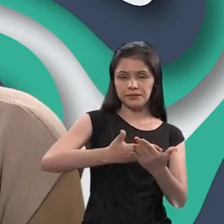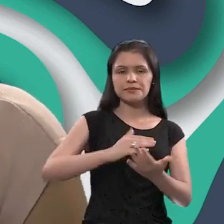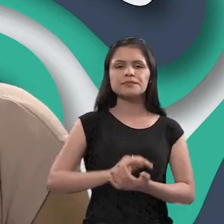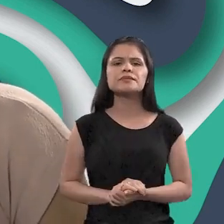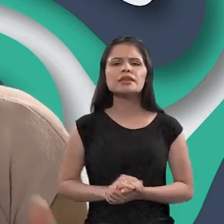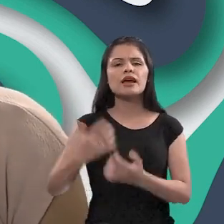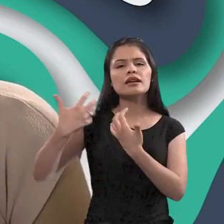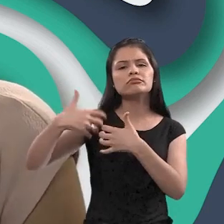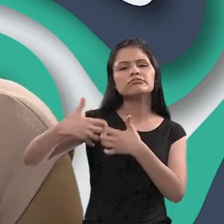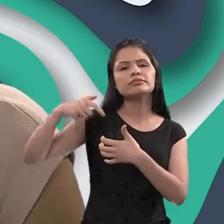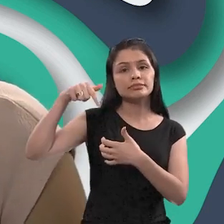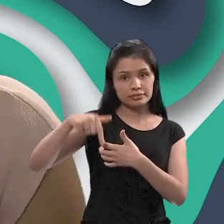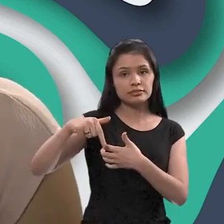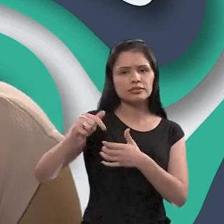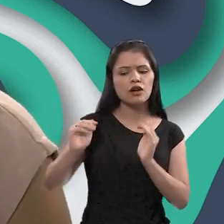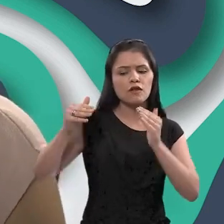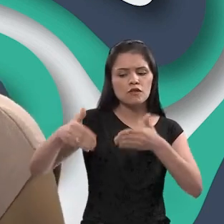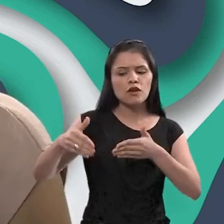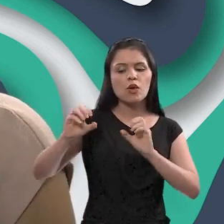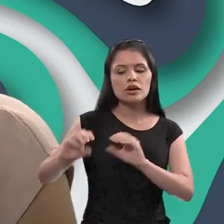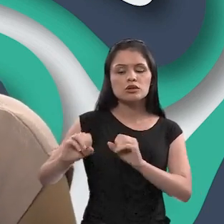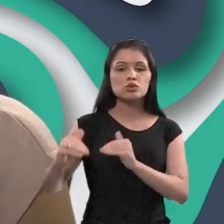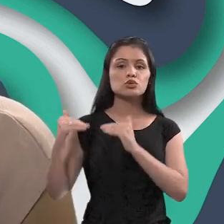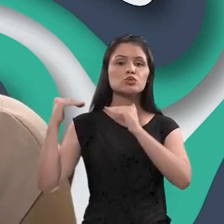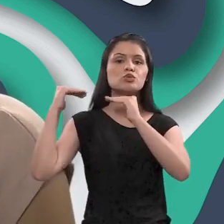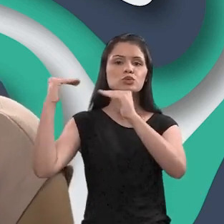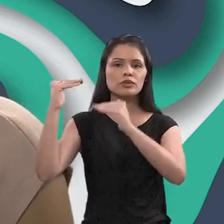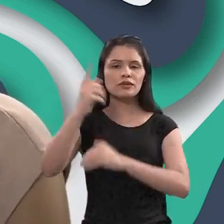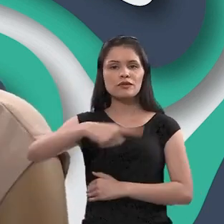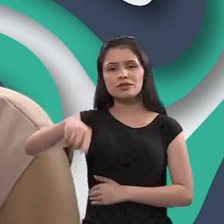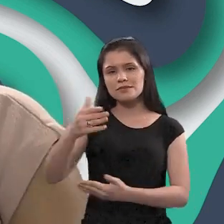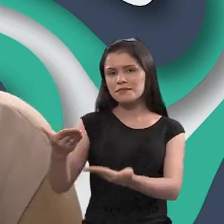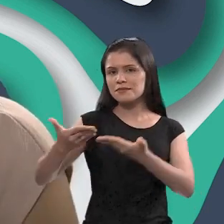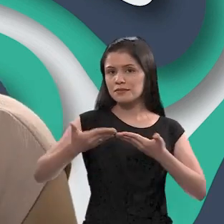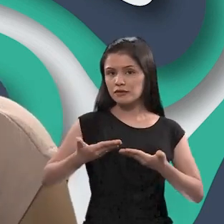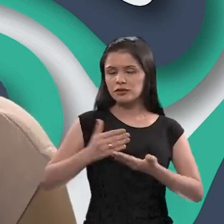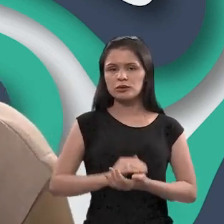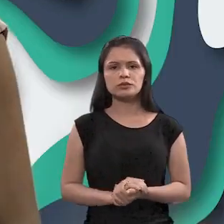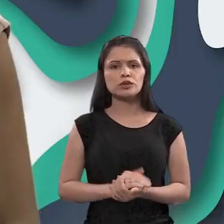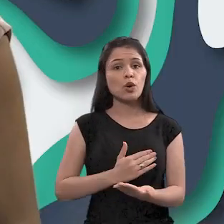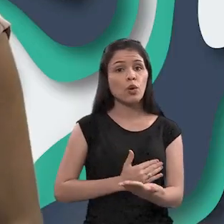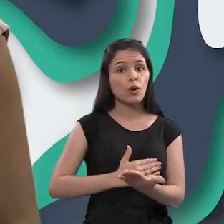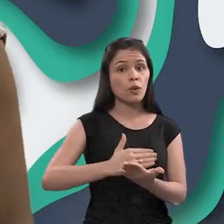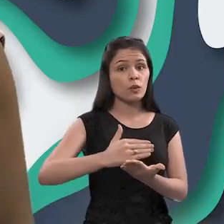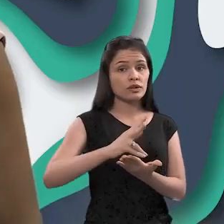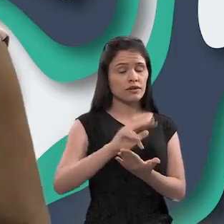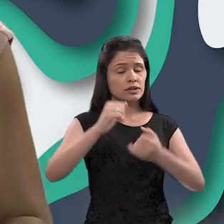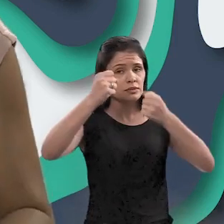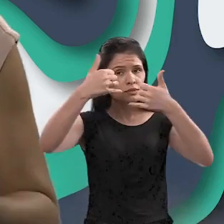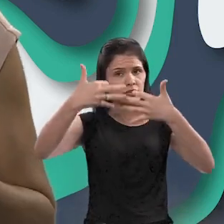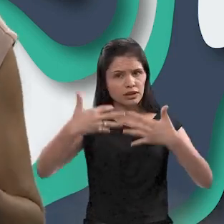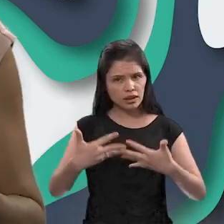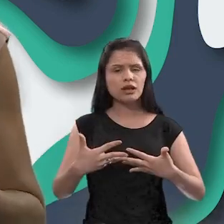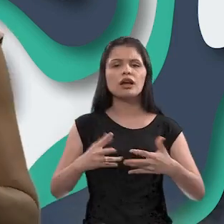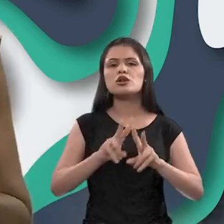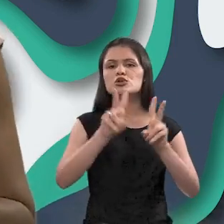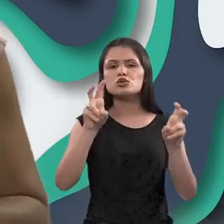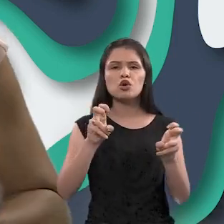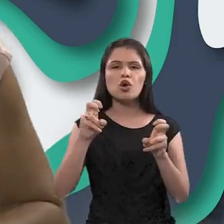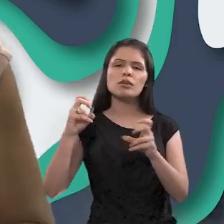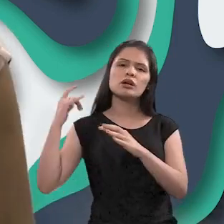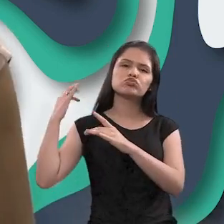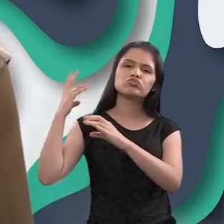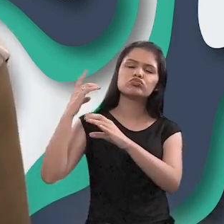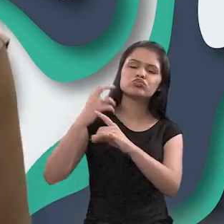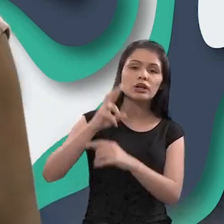reflexão, a proposta é que possamos dar ênfase no ensino superior. Sejam todos bem-vindos! E para começar, vamos falar sobre o